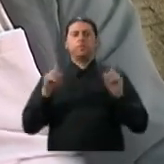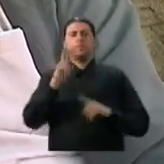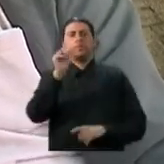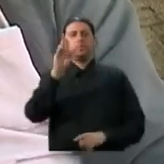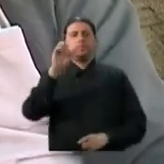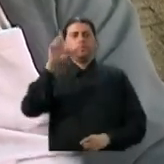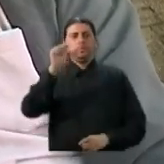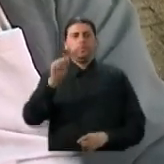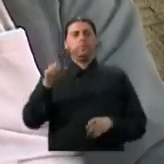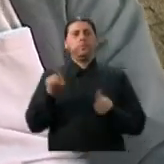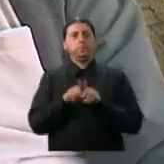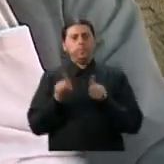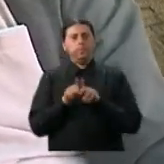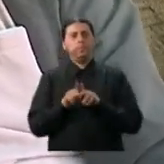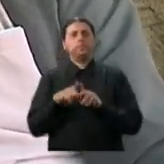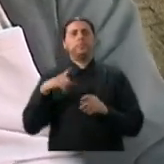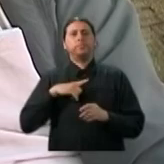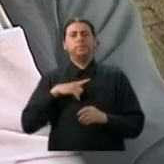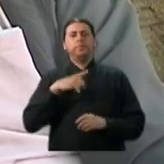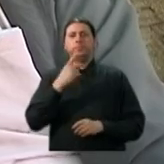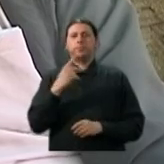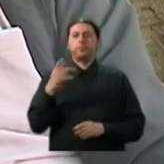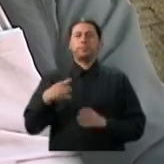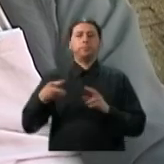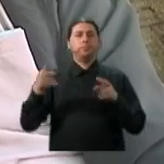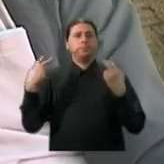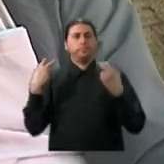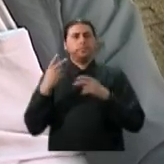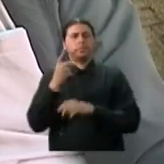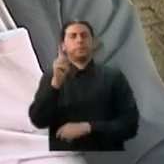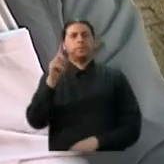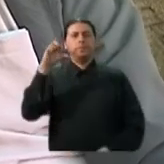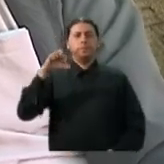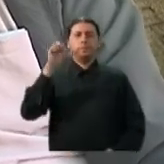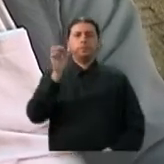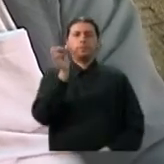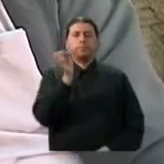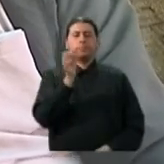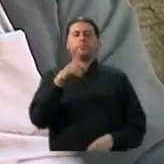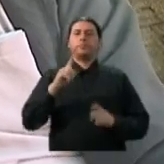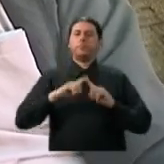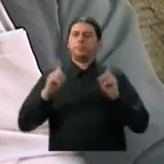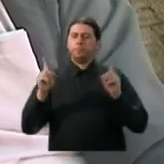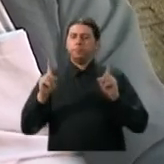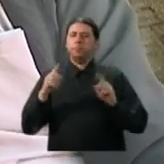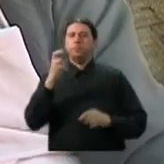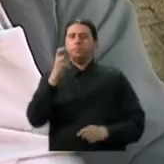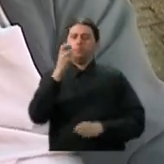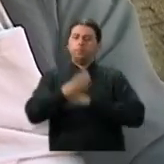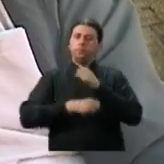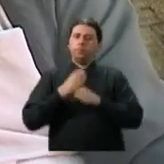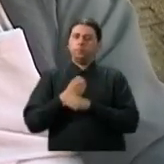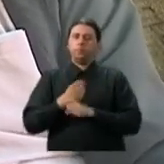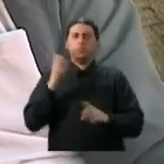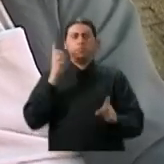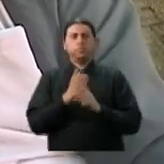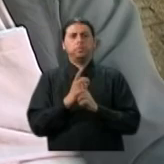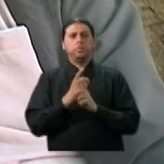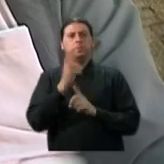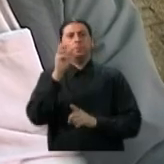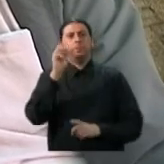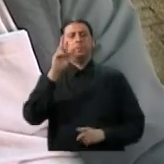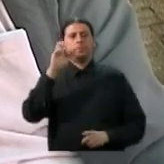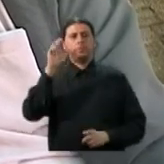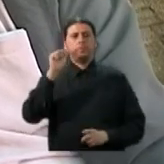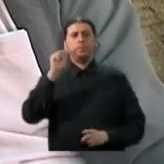no Brasil, com fins de erradicação, e lá em 1966. Mas em 5 anos se erradicou a varíola no Brasil. Em 1971 foi o